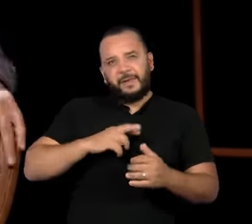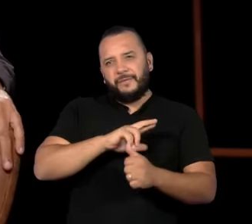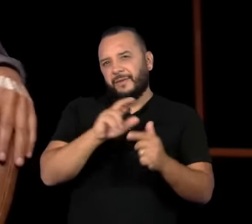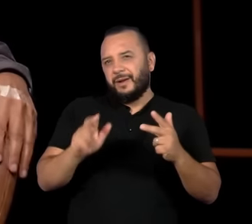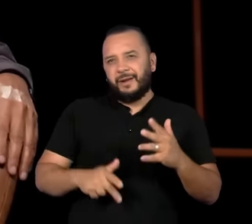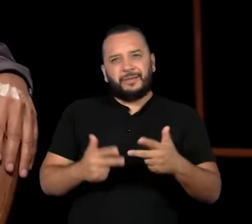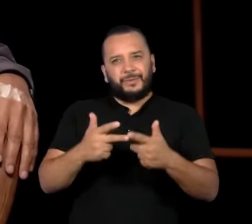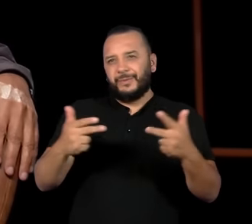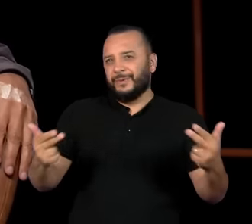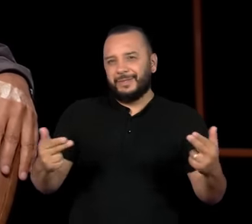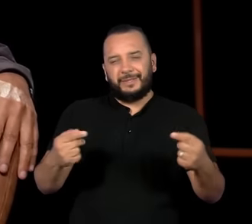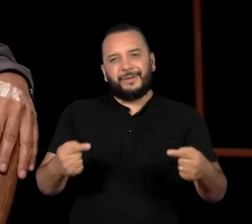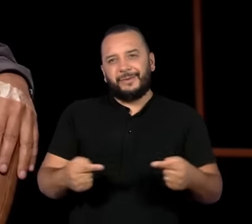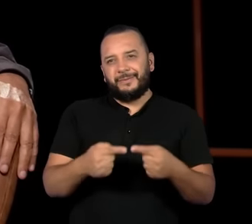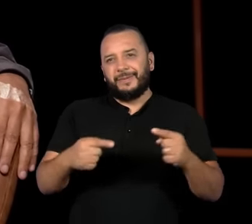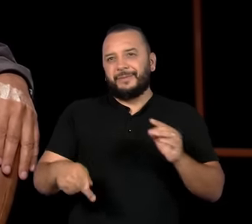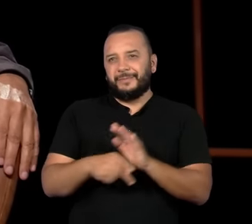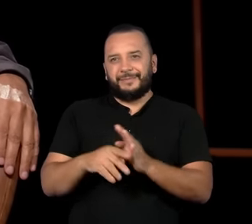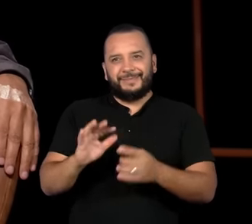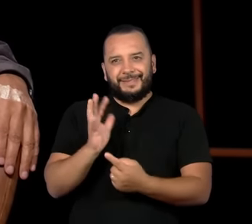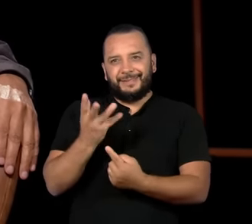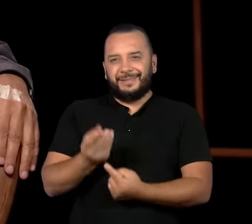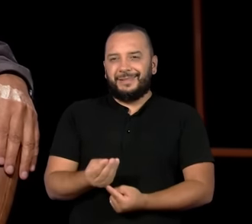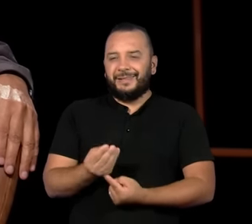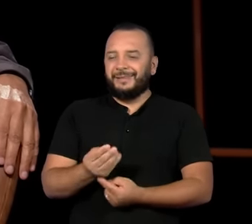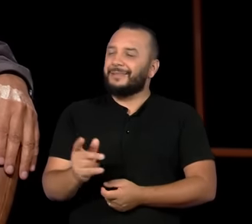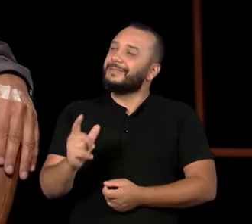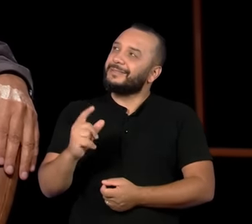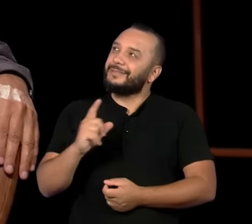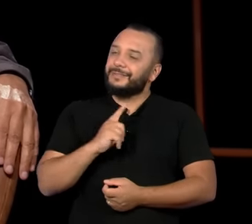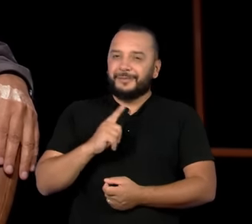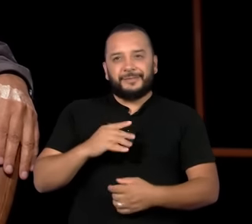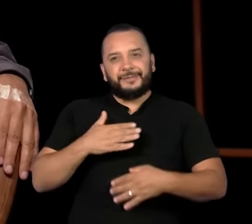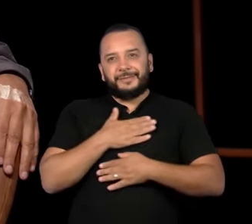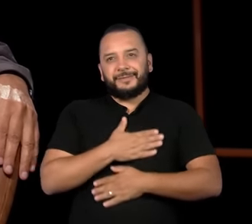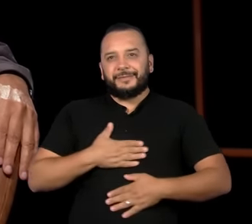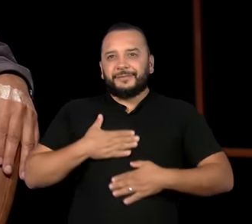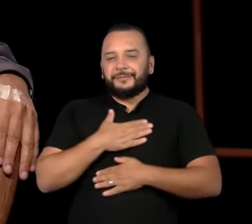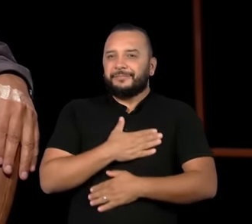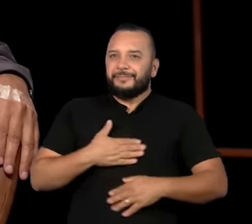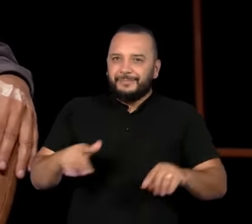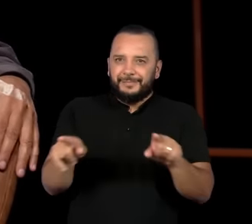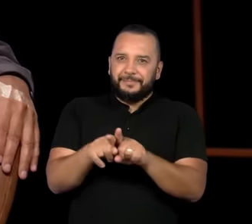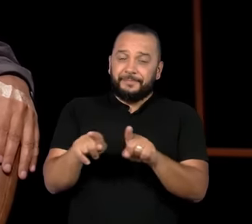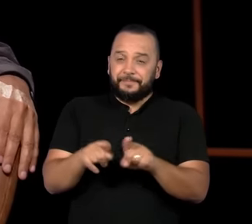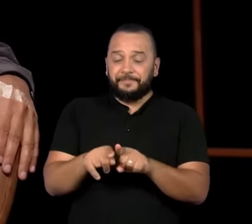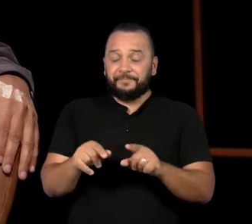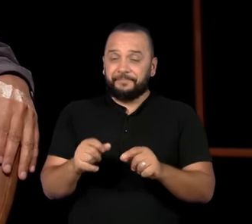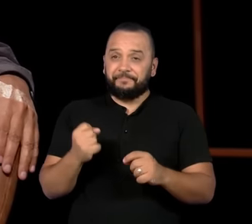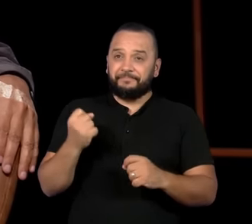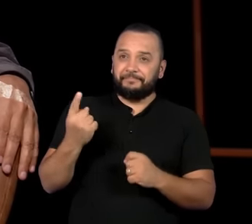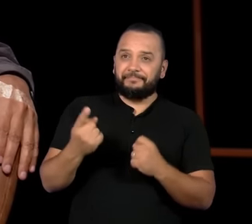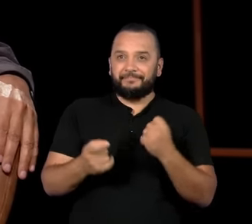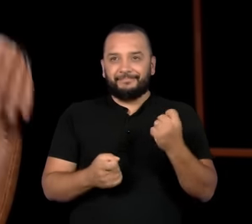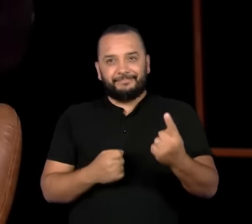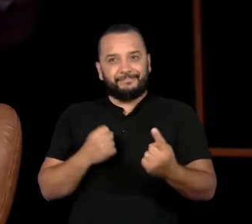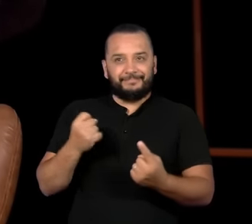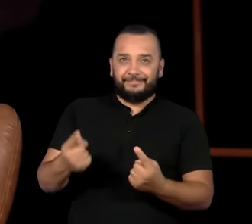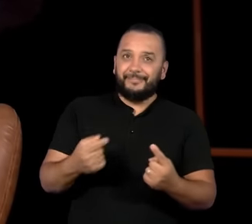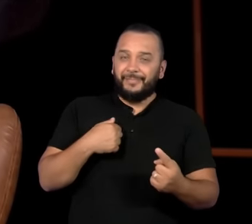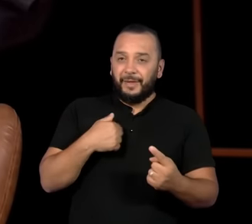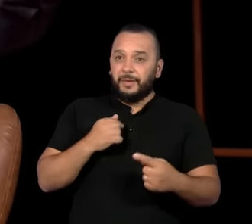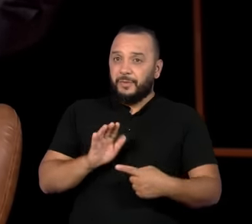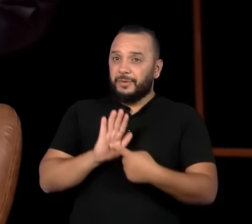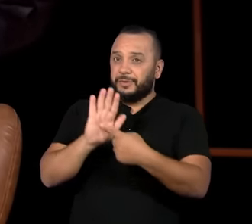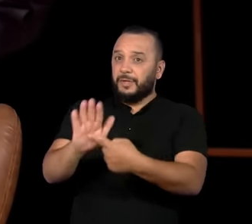de coisas relacionadas com arte. Tive o privilégio de, algumas vezes, me apresentar junto